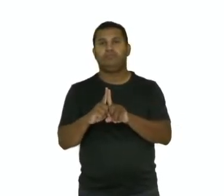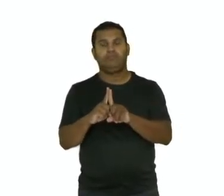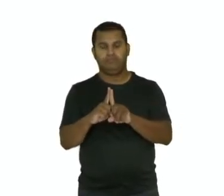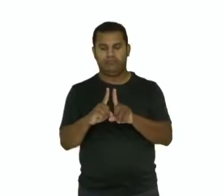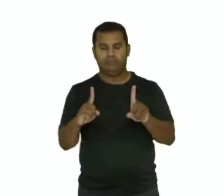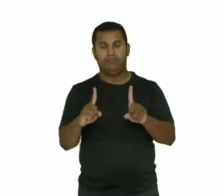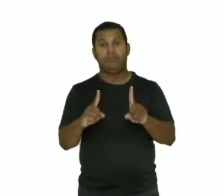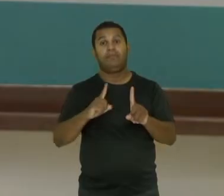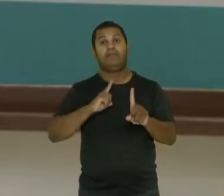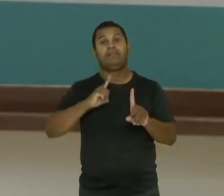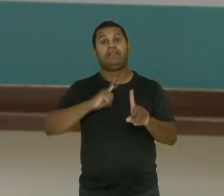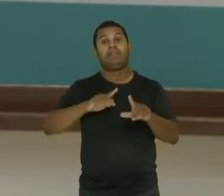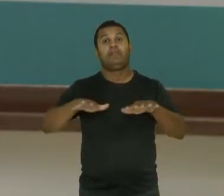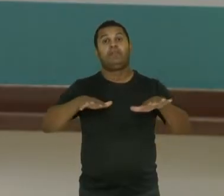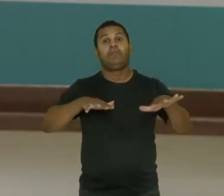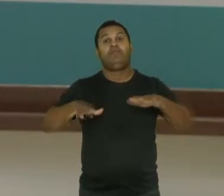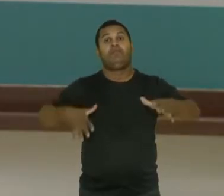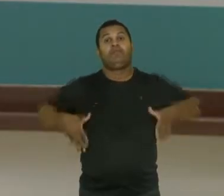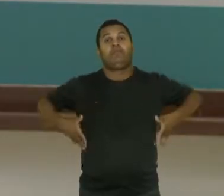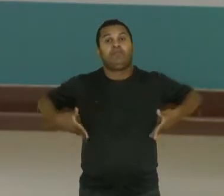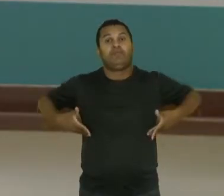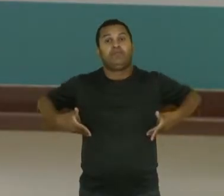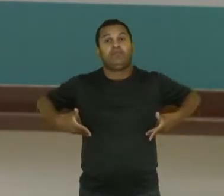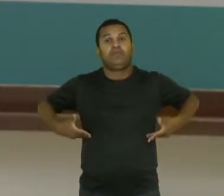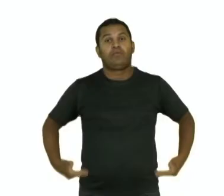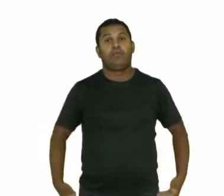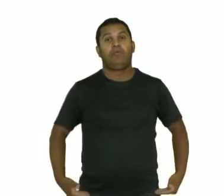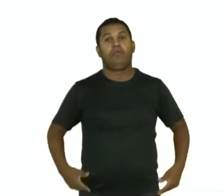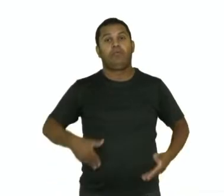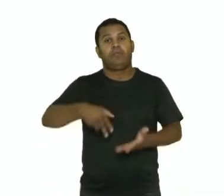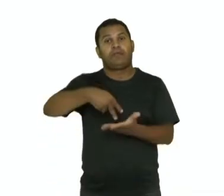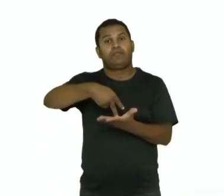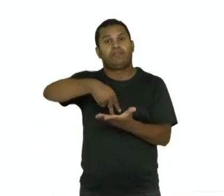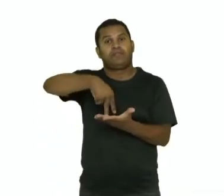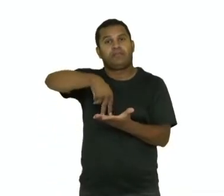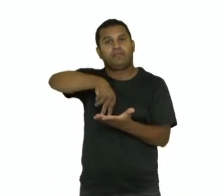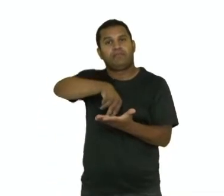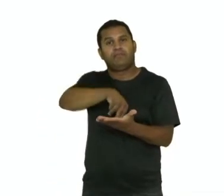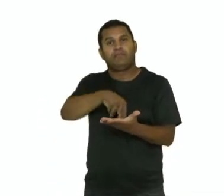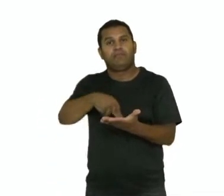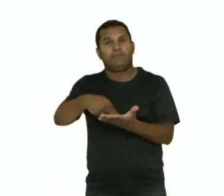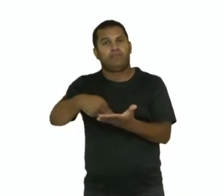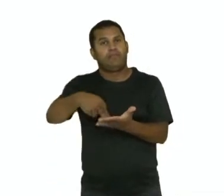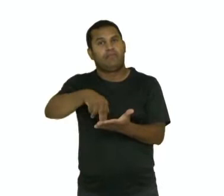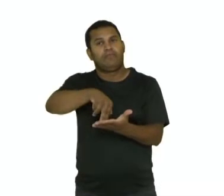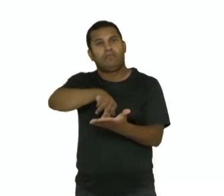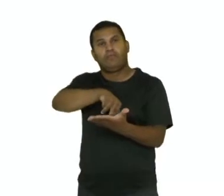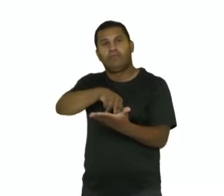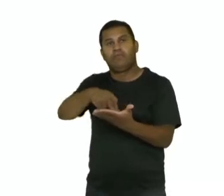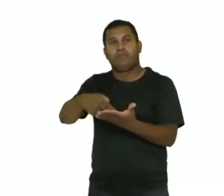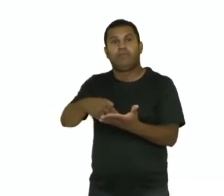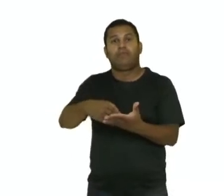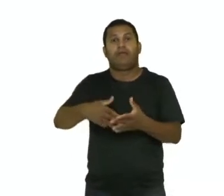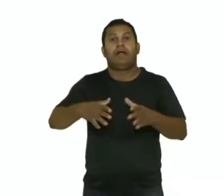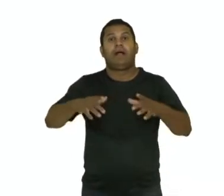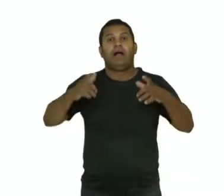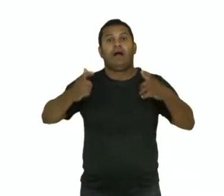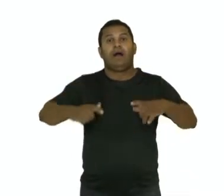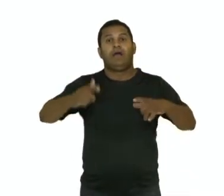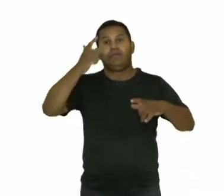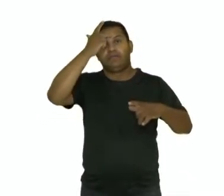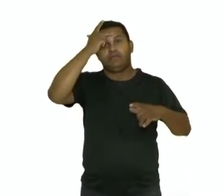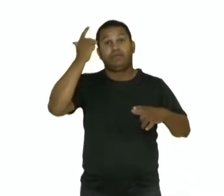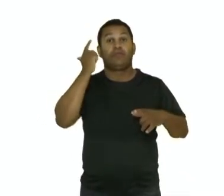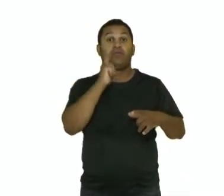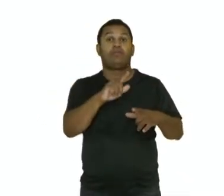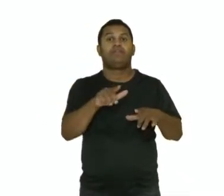é um outro instrumento muito presente, eu preciso dessa movimentação dos quadris enquanto eu estou dançando. Então,